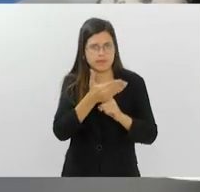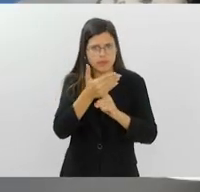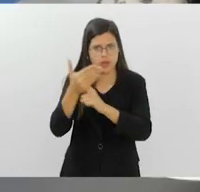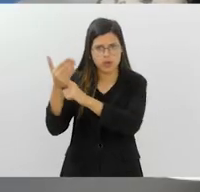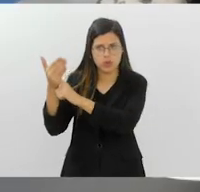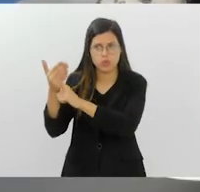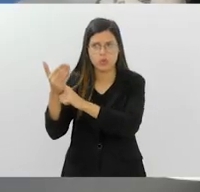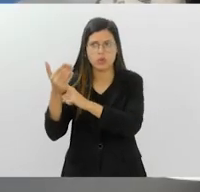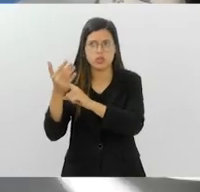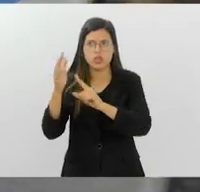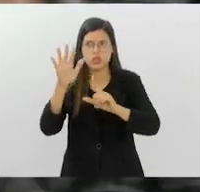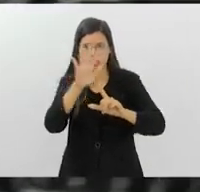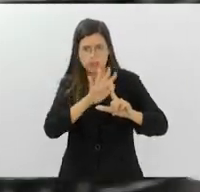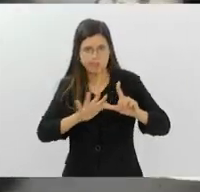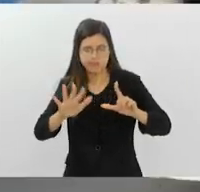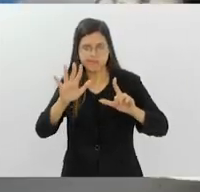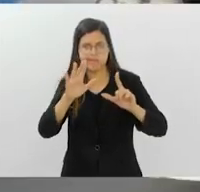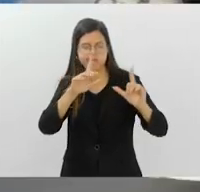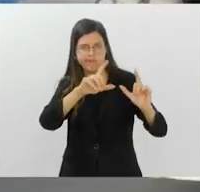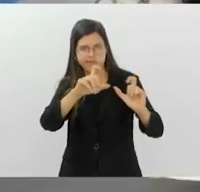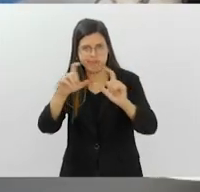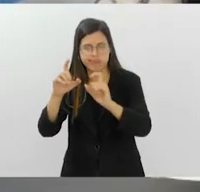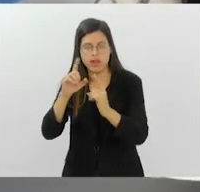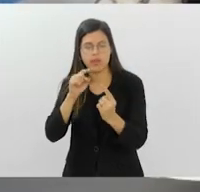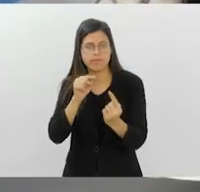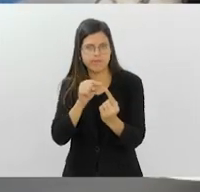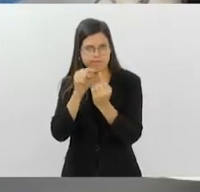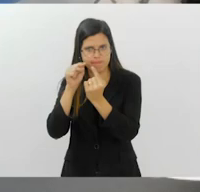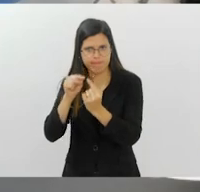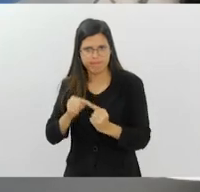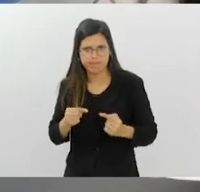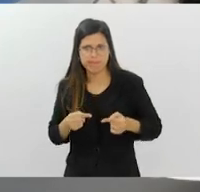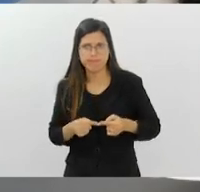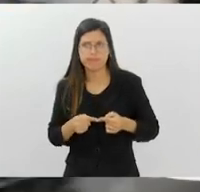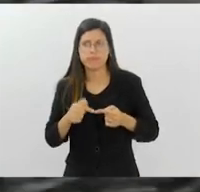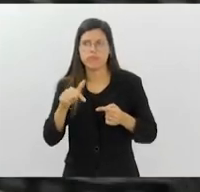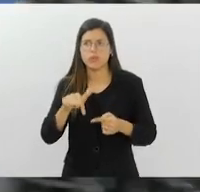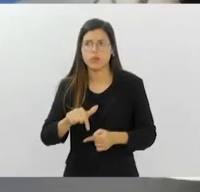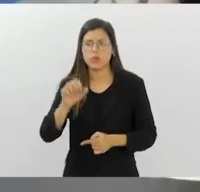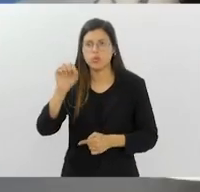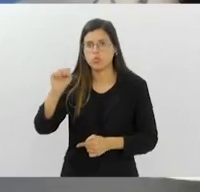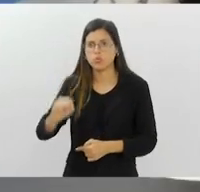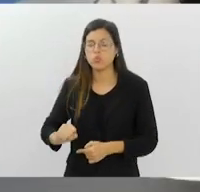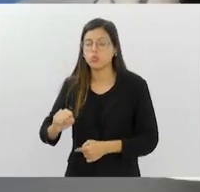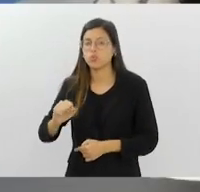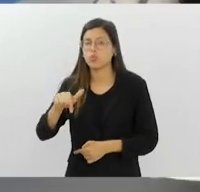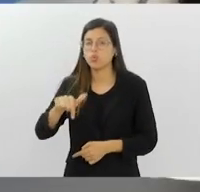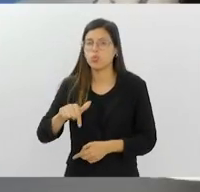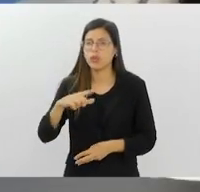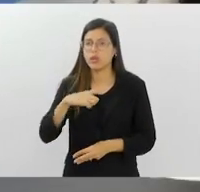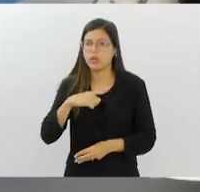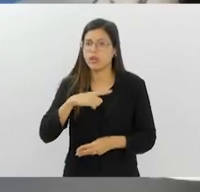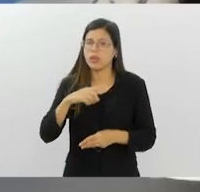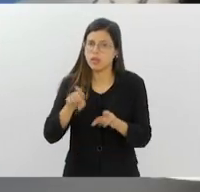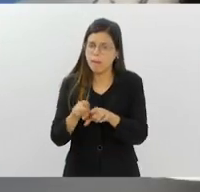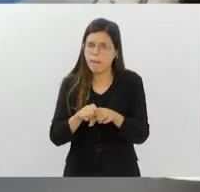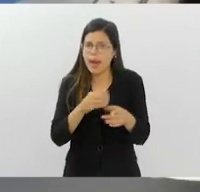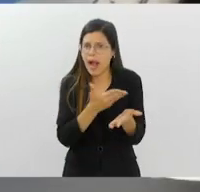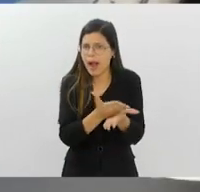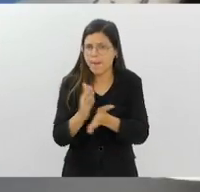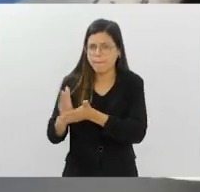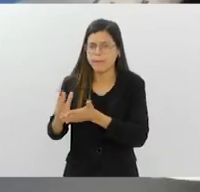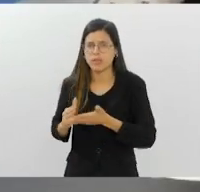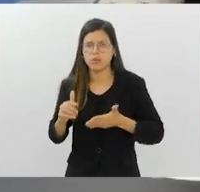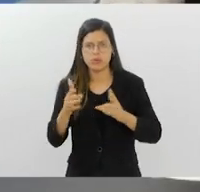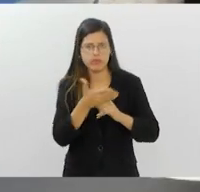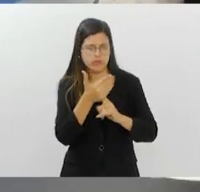reconhecimento no sul Global enquanto a gente tem uma caminha um banimento no norte Global E aí mais uma vez na